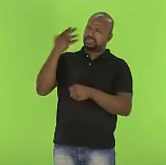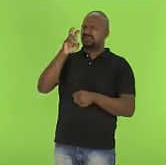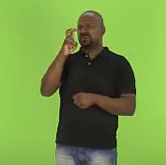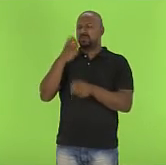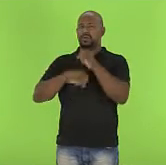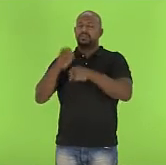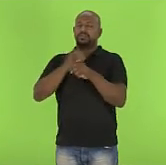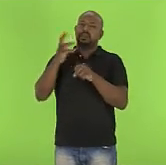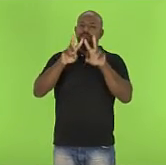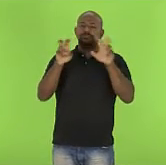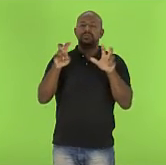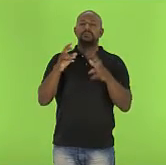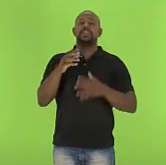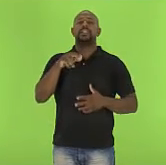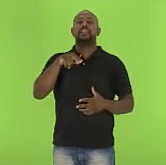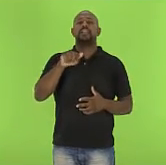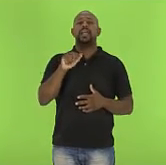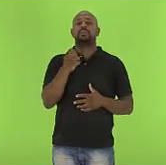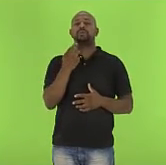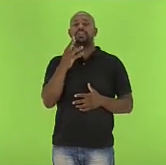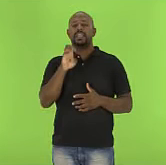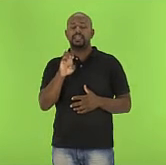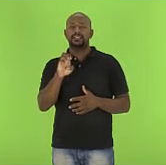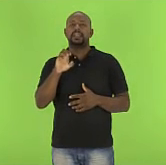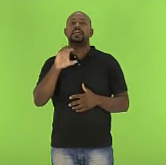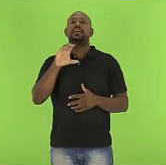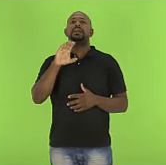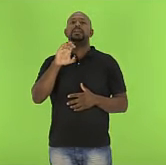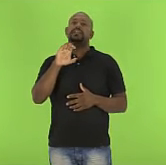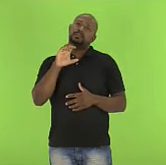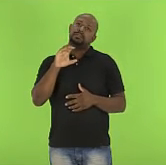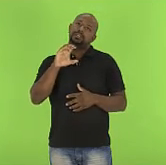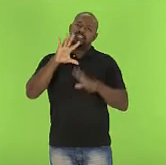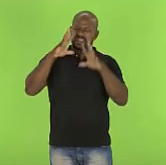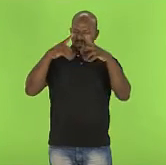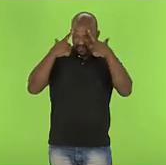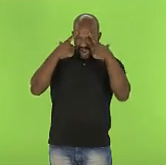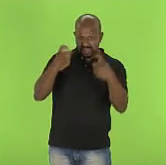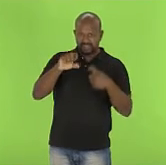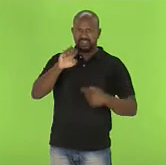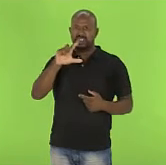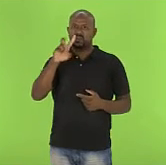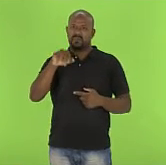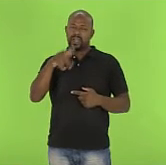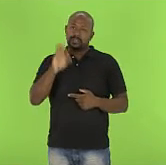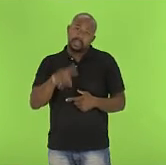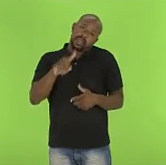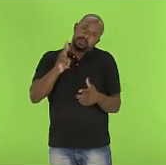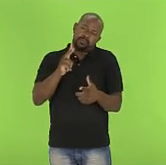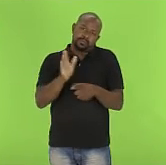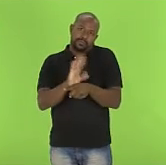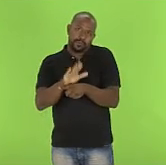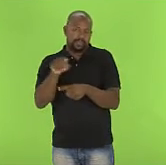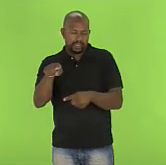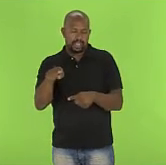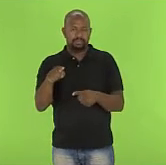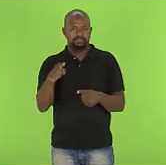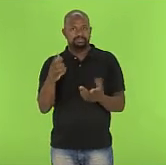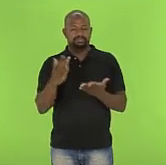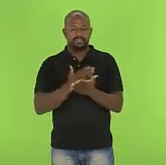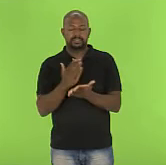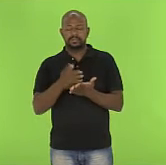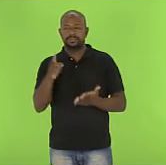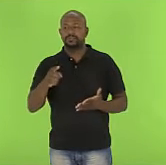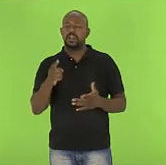mais ou menos, que chama Natureza Selvagem, que deu origem ao filme Natureza Selvagem, dirigido pelo Champagne.